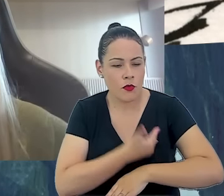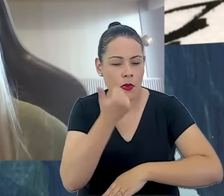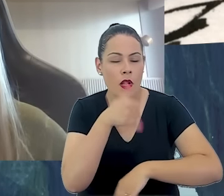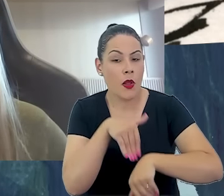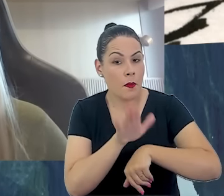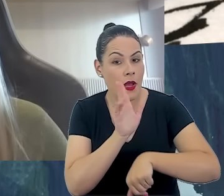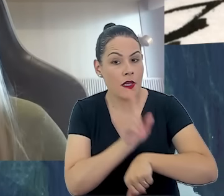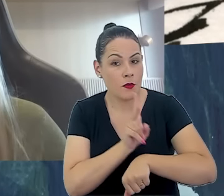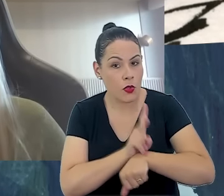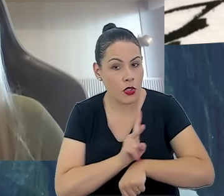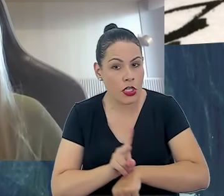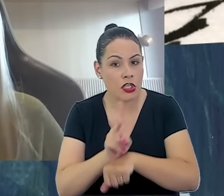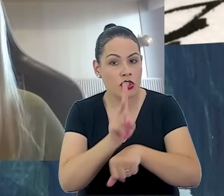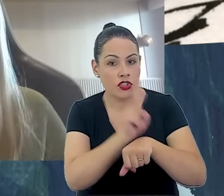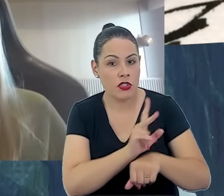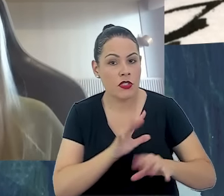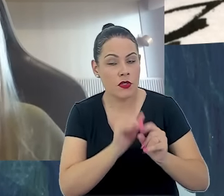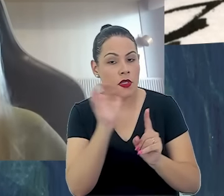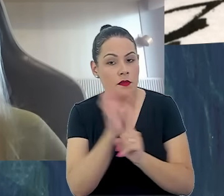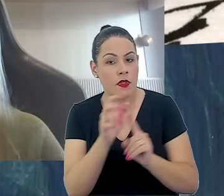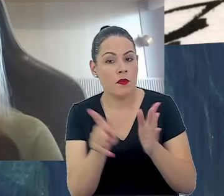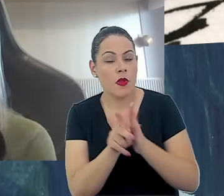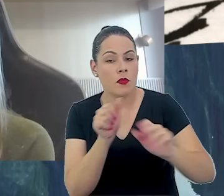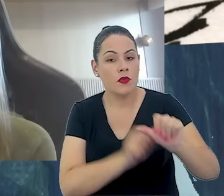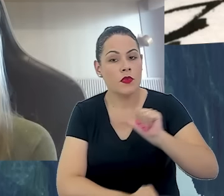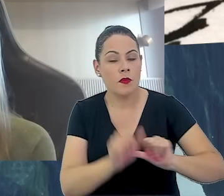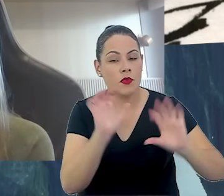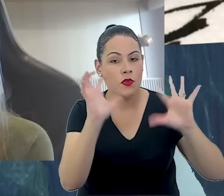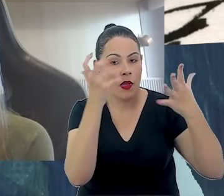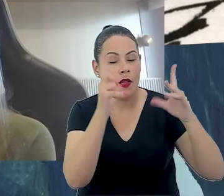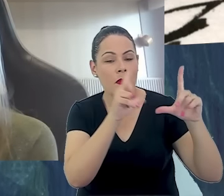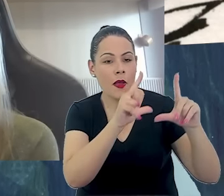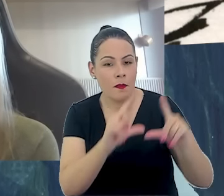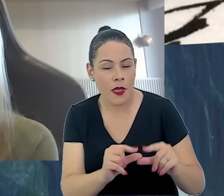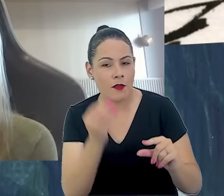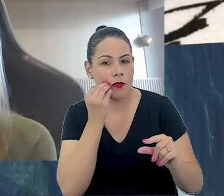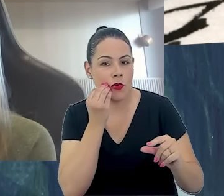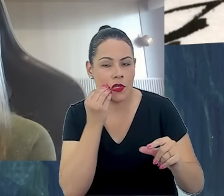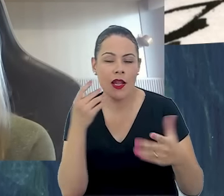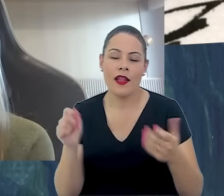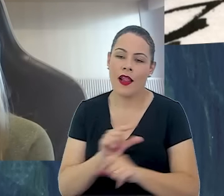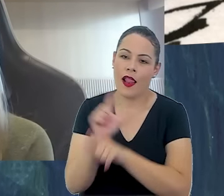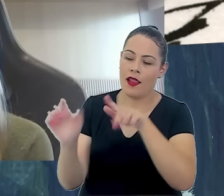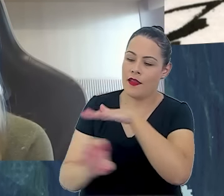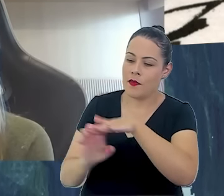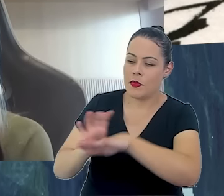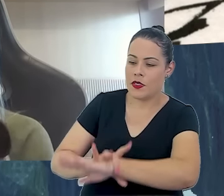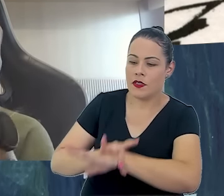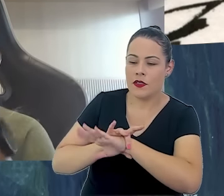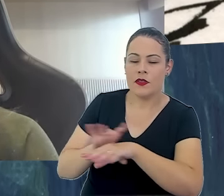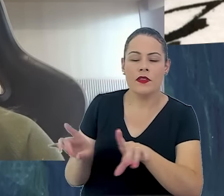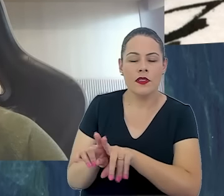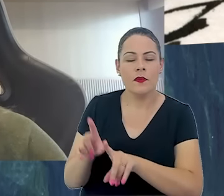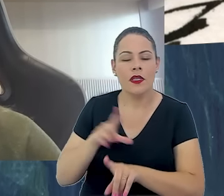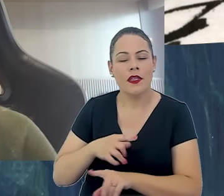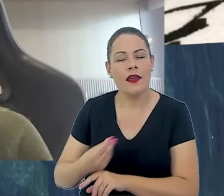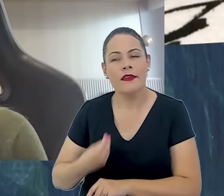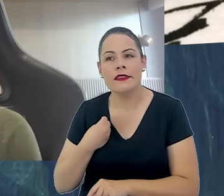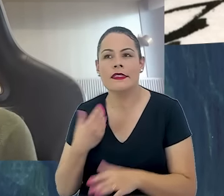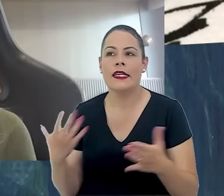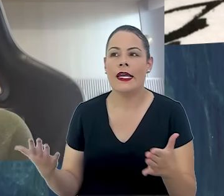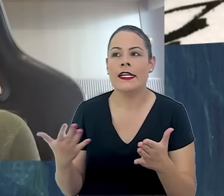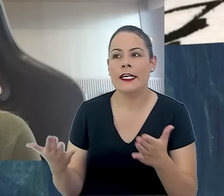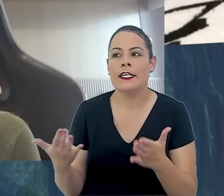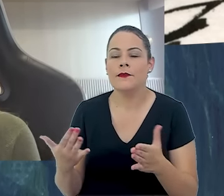melhor protegida e que os impactos das mudanças climáticas sejam menos frequentes, a seguradora também